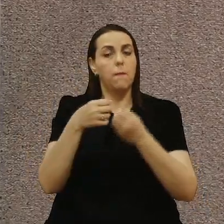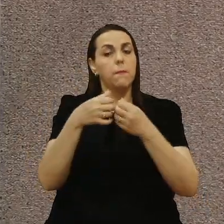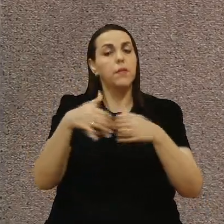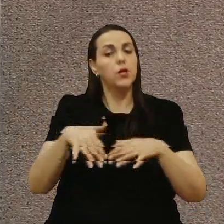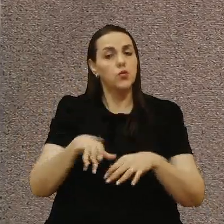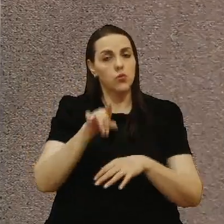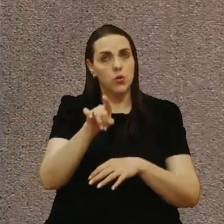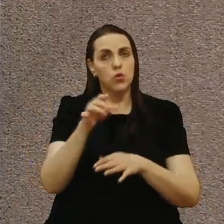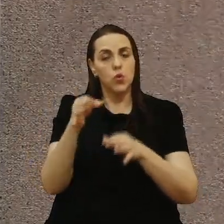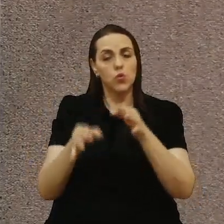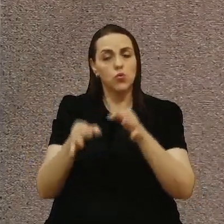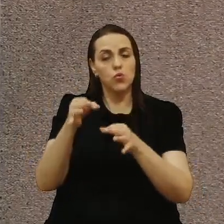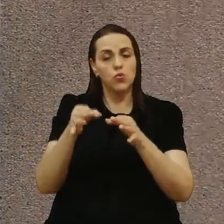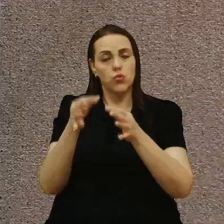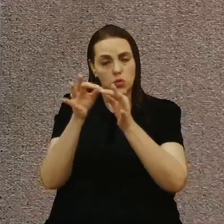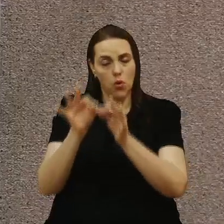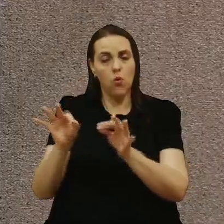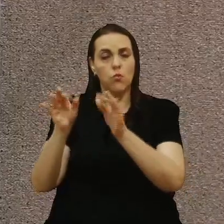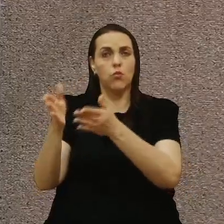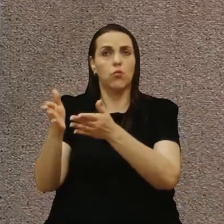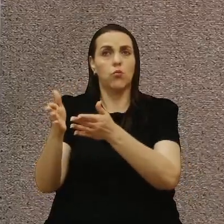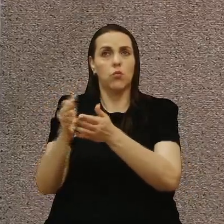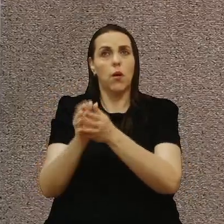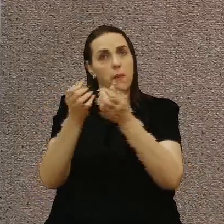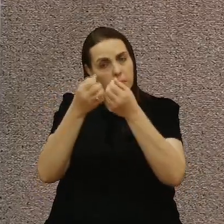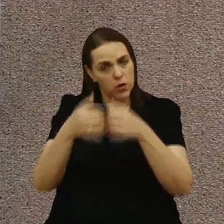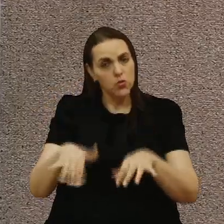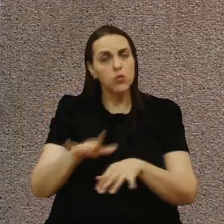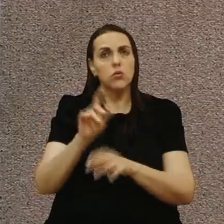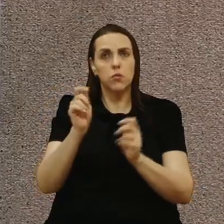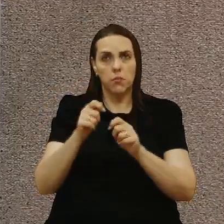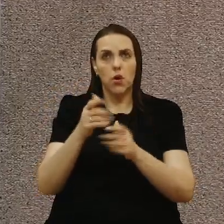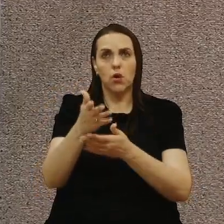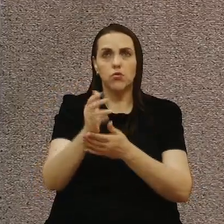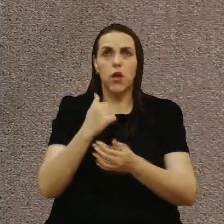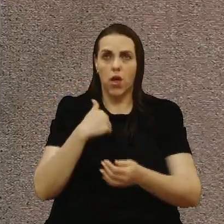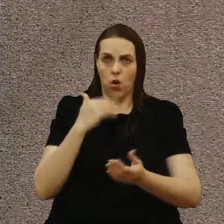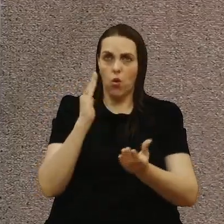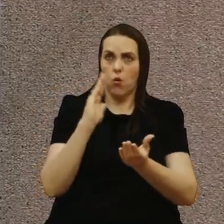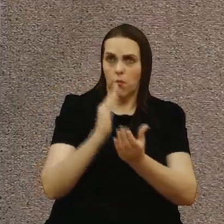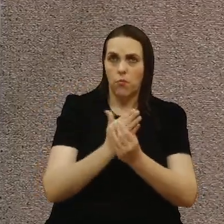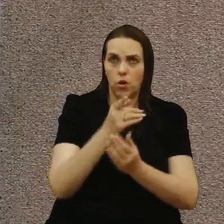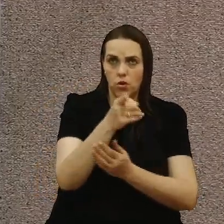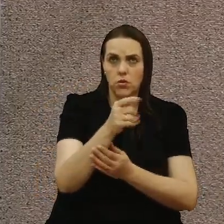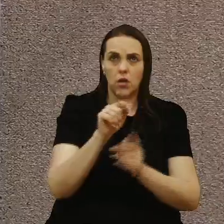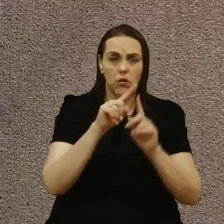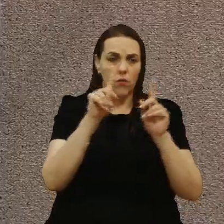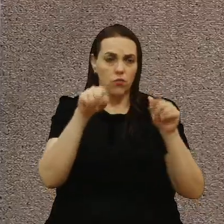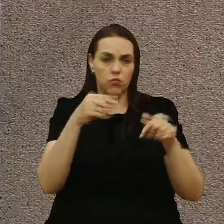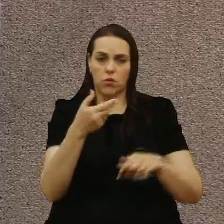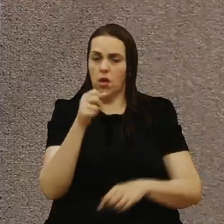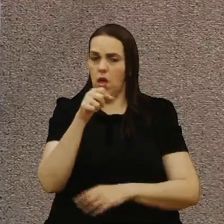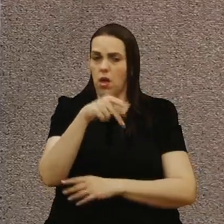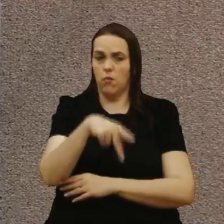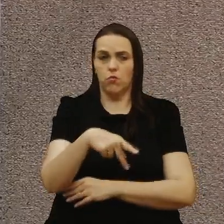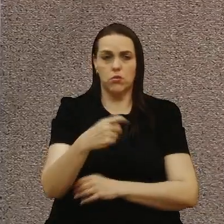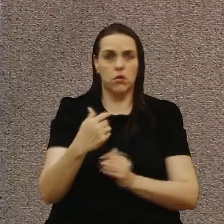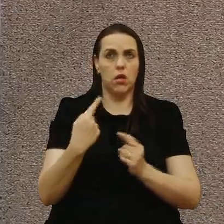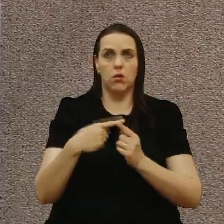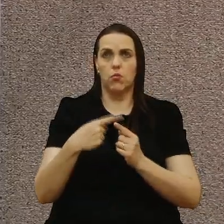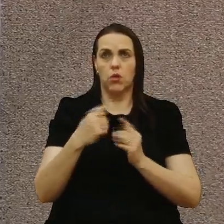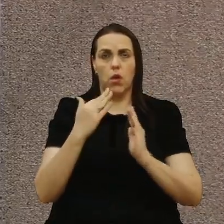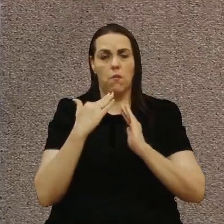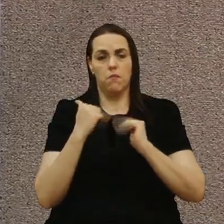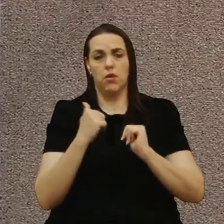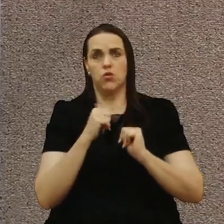justiça comum, vereador Iago. Quem se sente prejudicado pode fazer isso, né? Eu estou processando uma servidora aposentada porque pediu minha execução